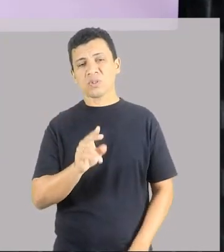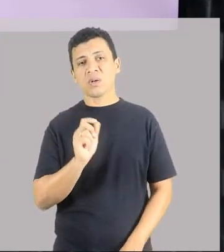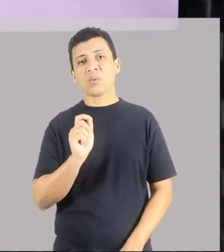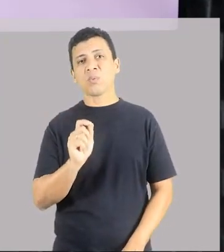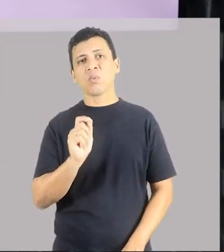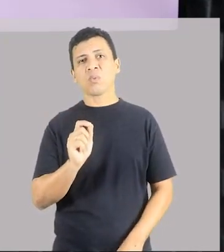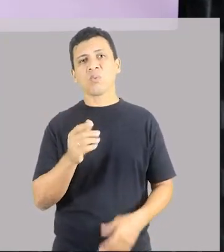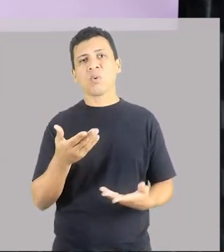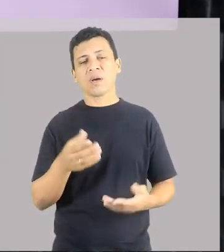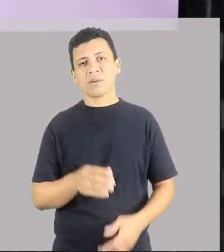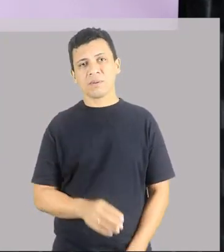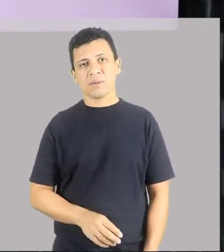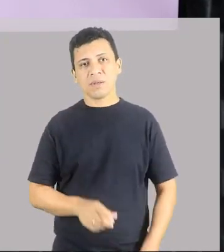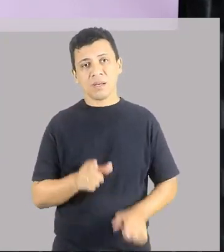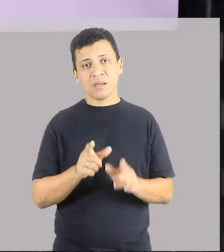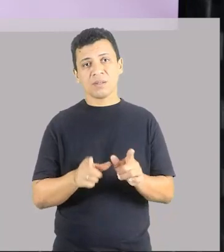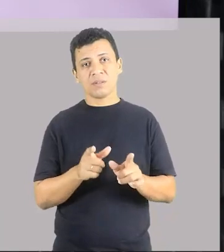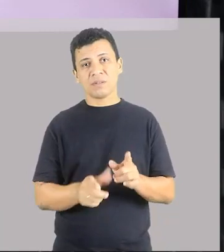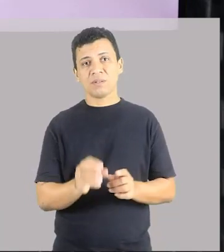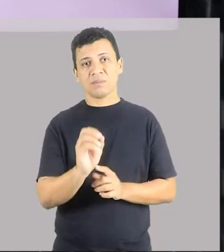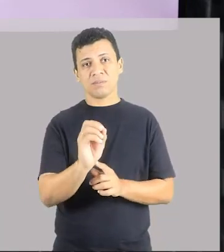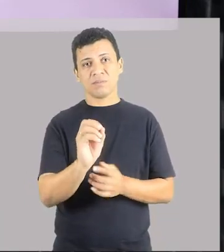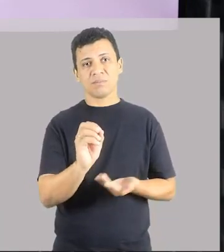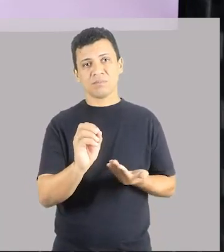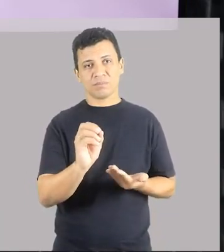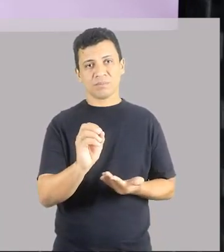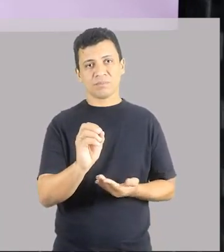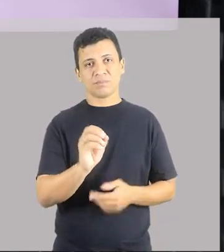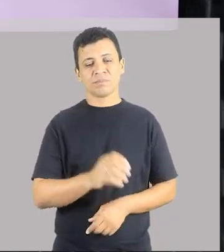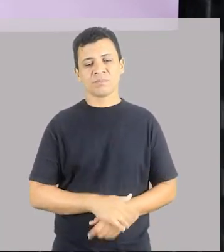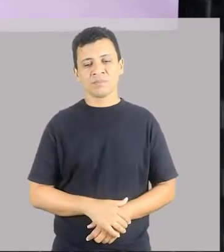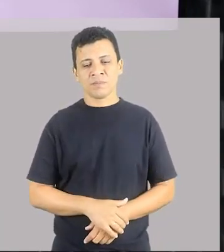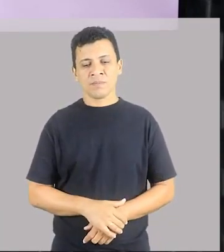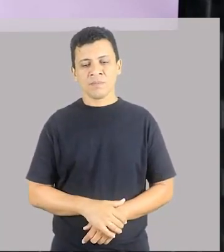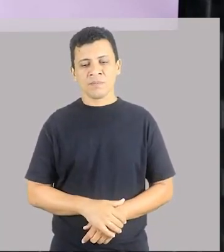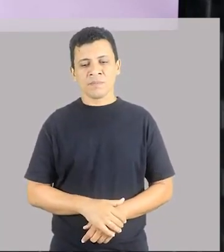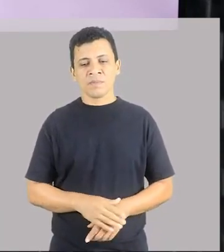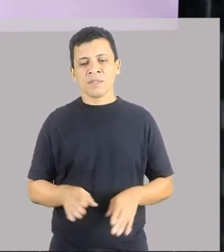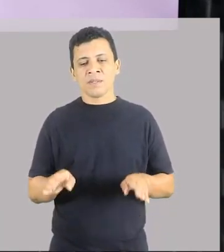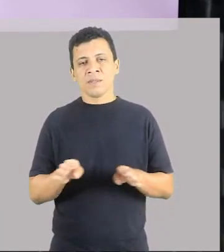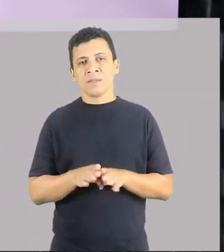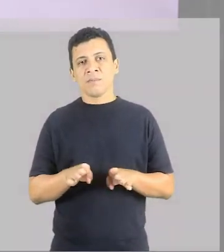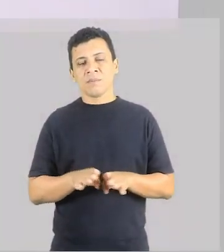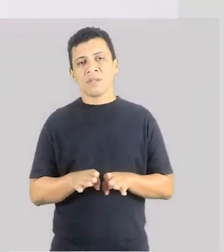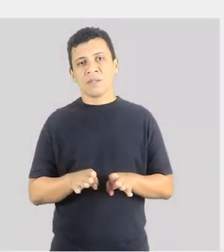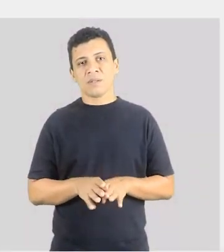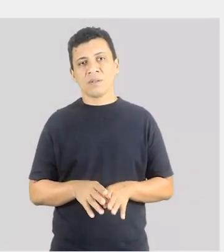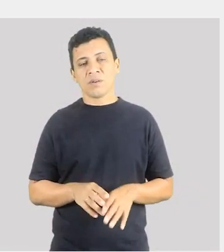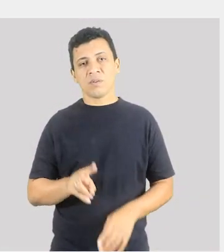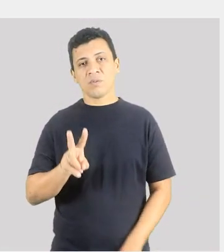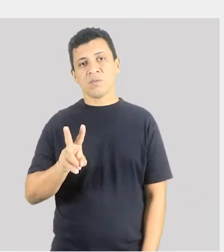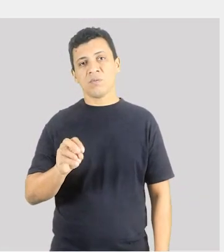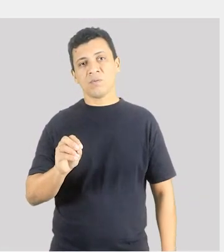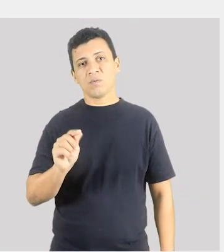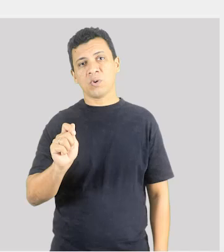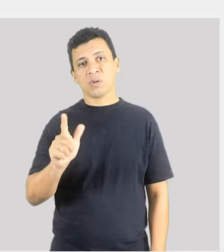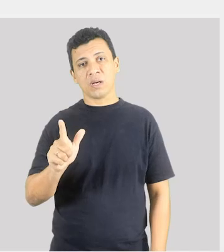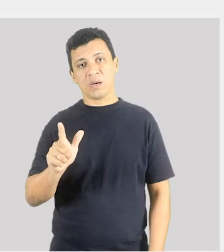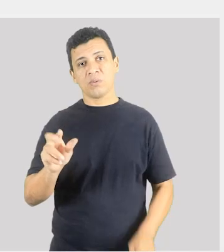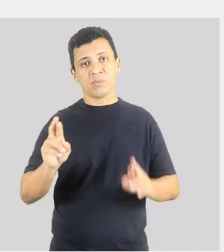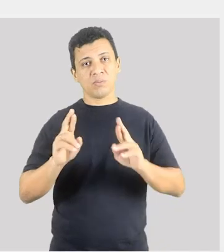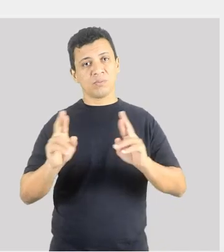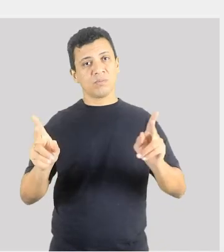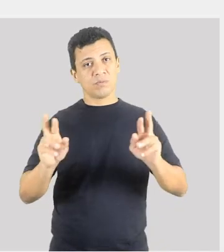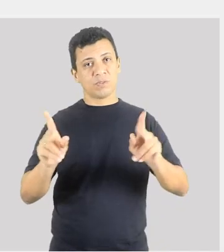consoante a consoante não a vogal de ligação nesse caso aí nós temos na sequência a vogal temática que é diferente da